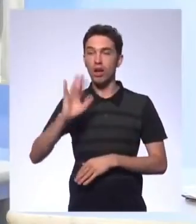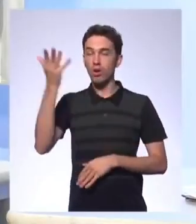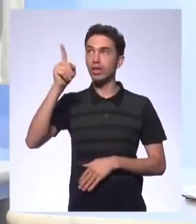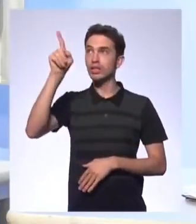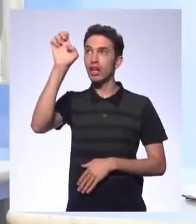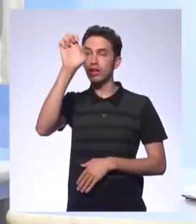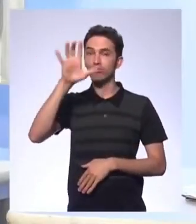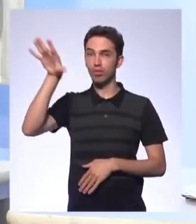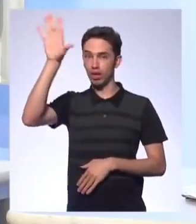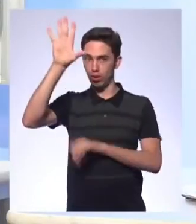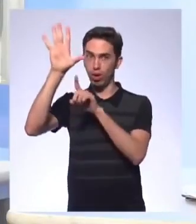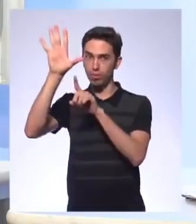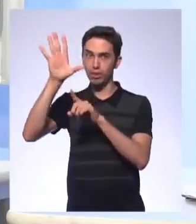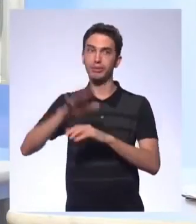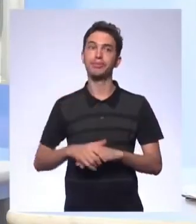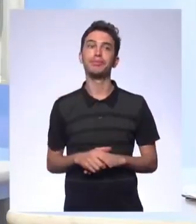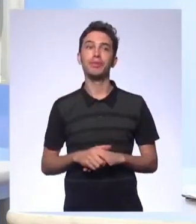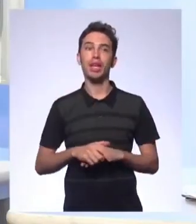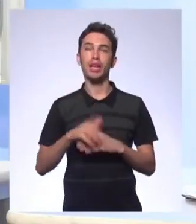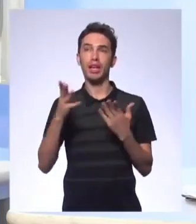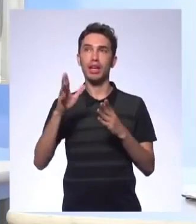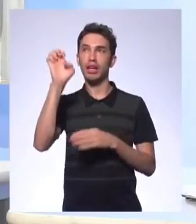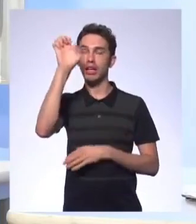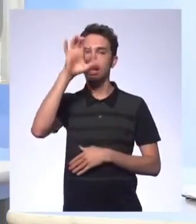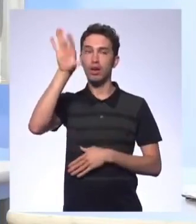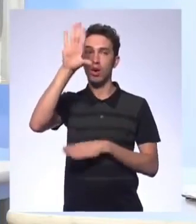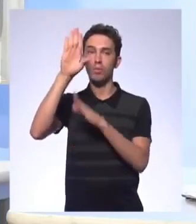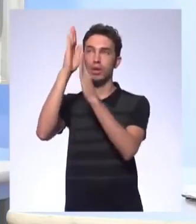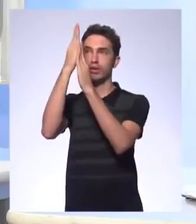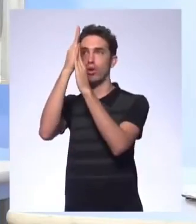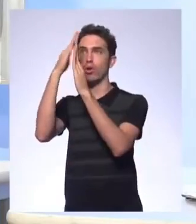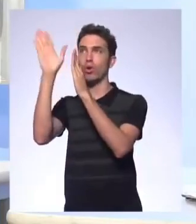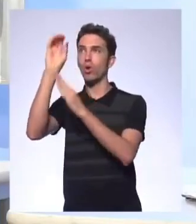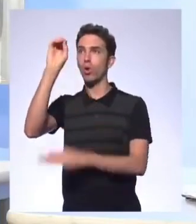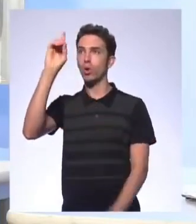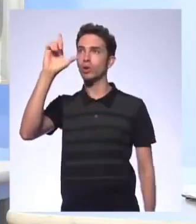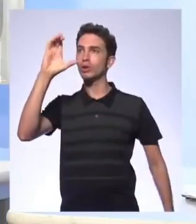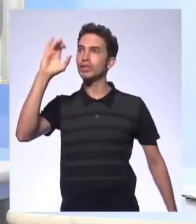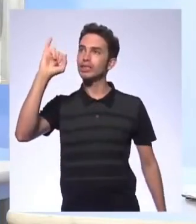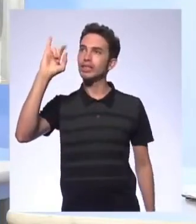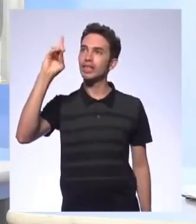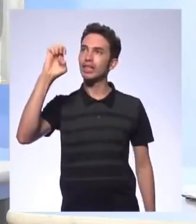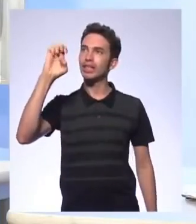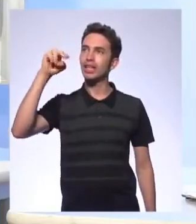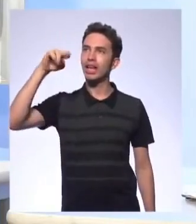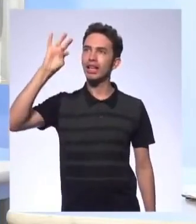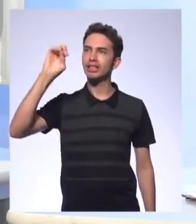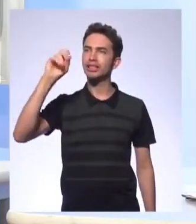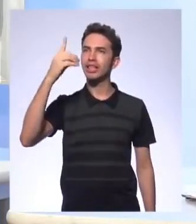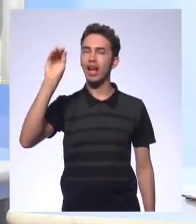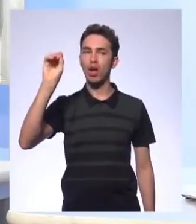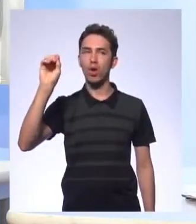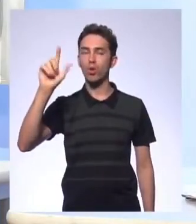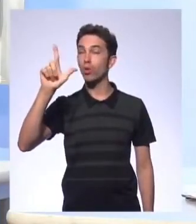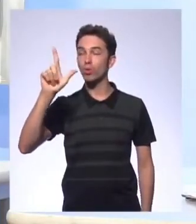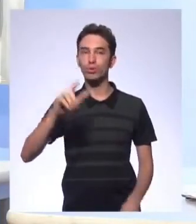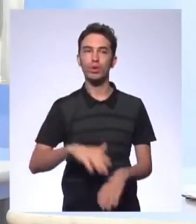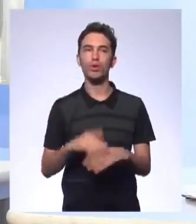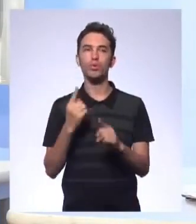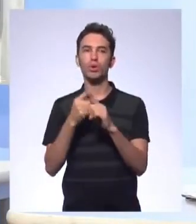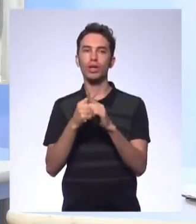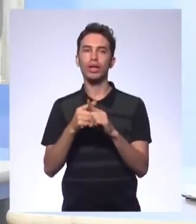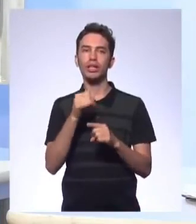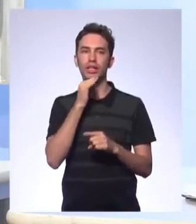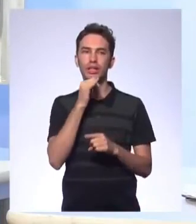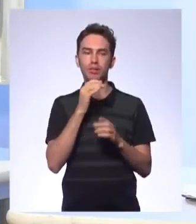Europa, certo? Que é a Europa Ocidental. Beleza? Mas por que Europa Ocidental? É porque tem uma Europa